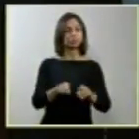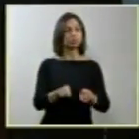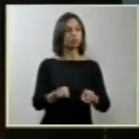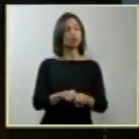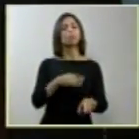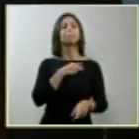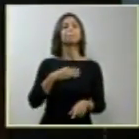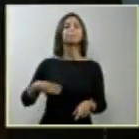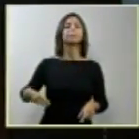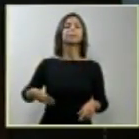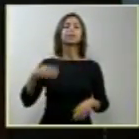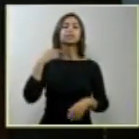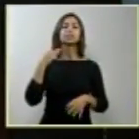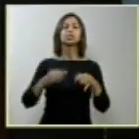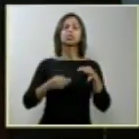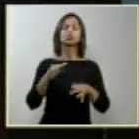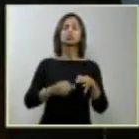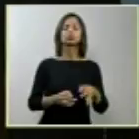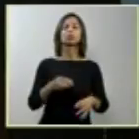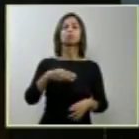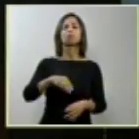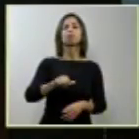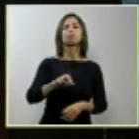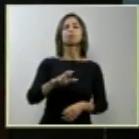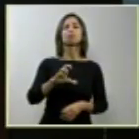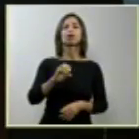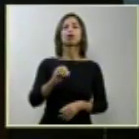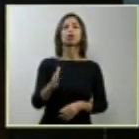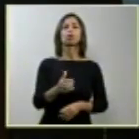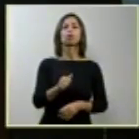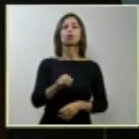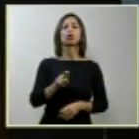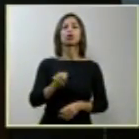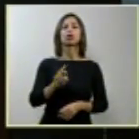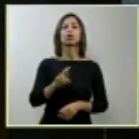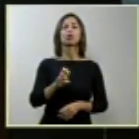quem quero cumprimentar pela